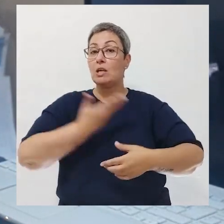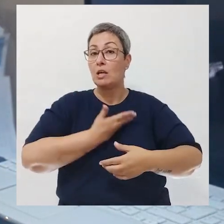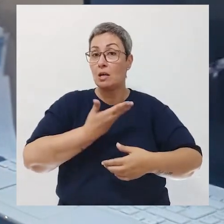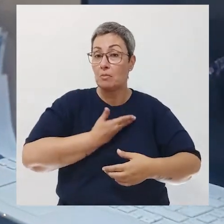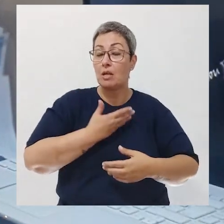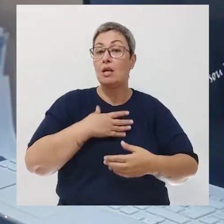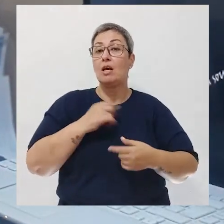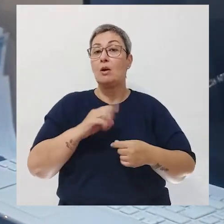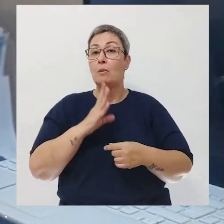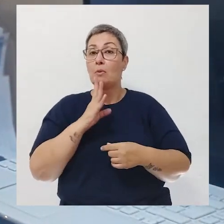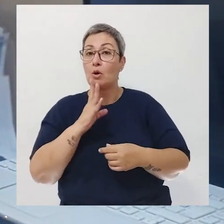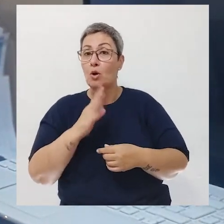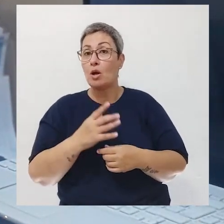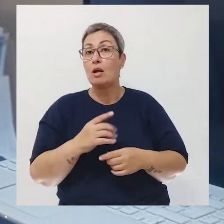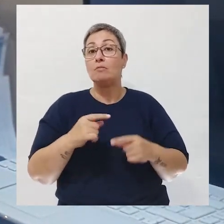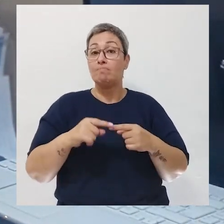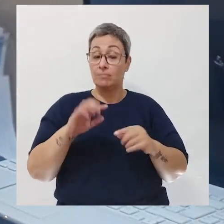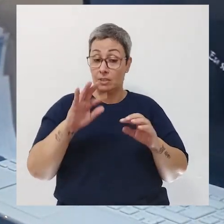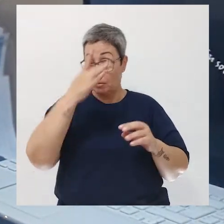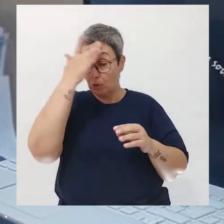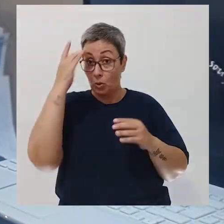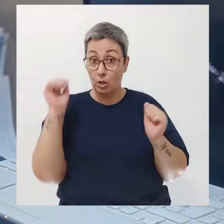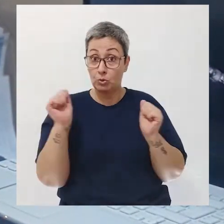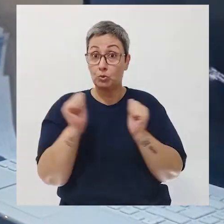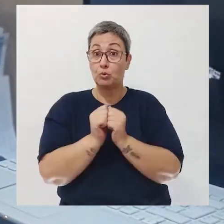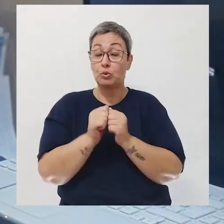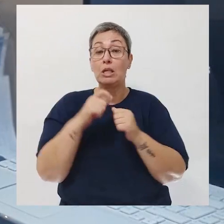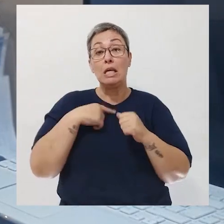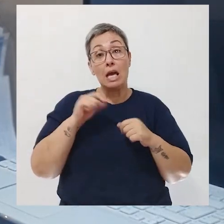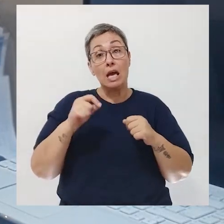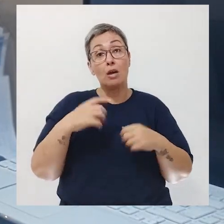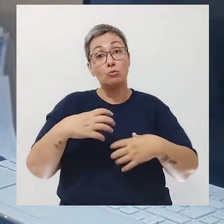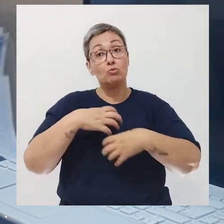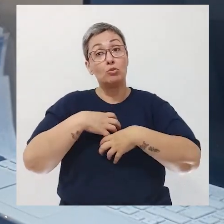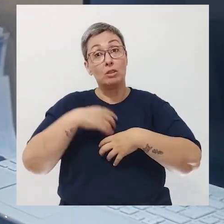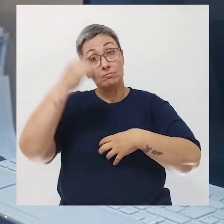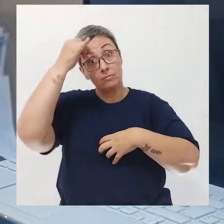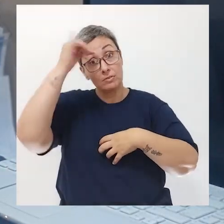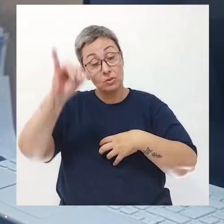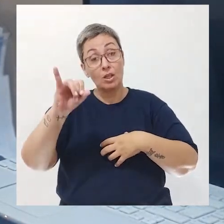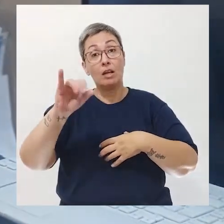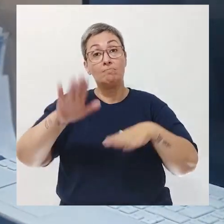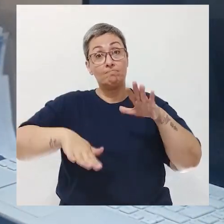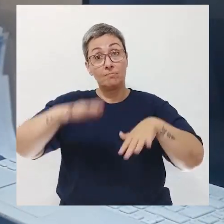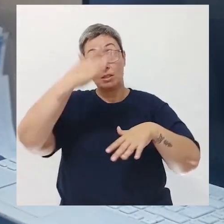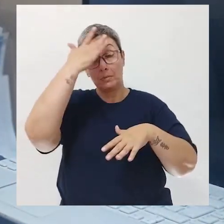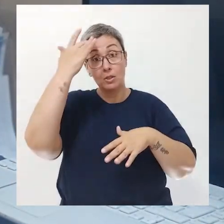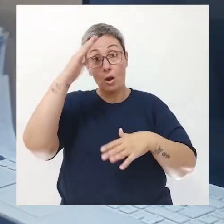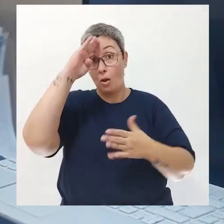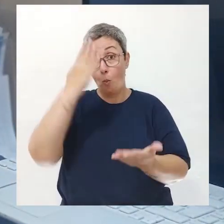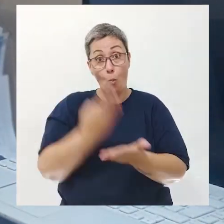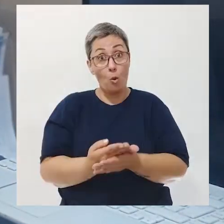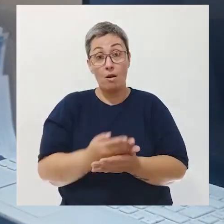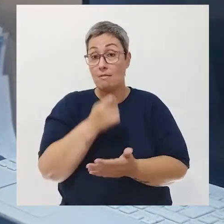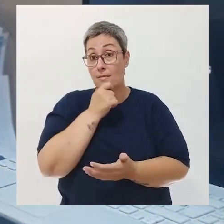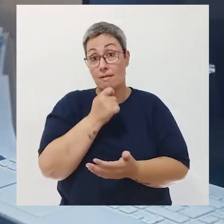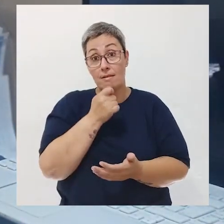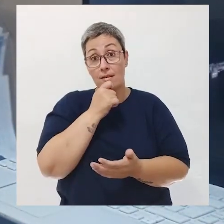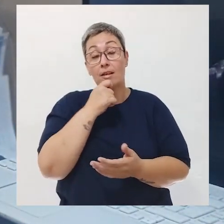com seus colegas, com as pessoas próximas a você. Isso também é uma forma de prevenção. Muitas pessoas ainda não